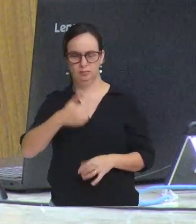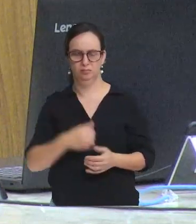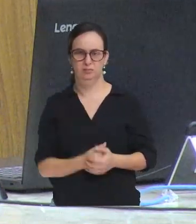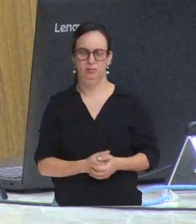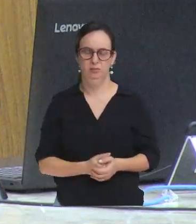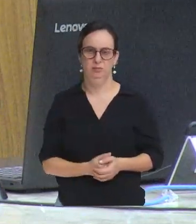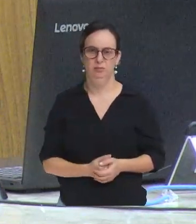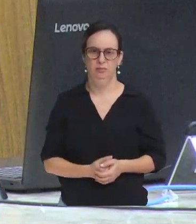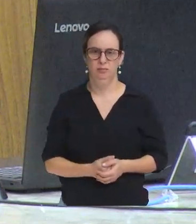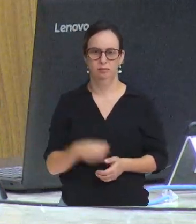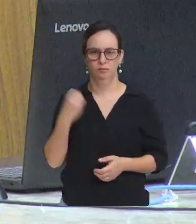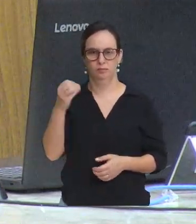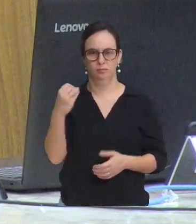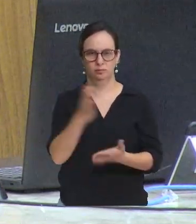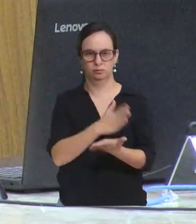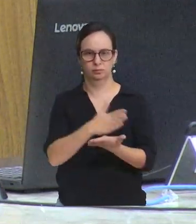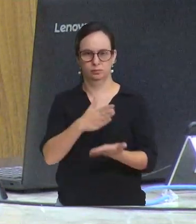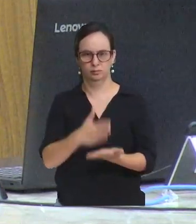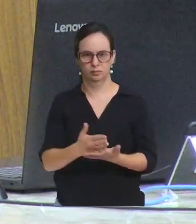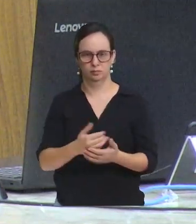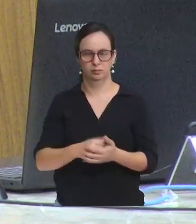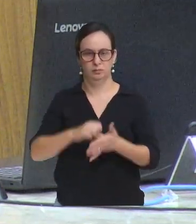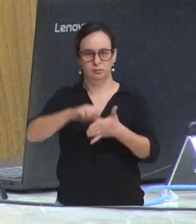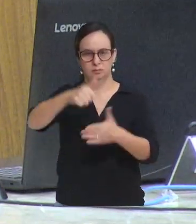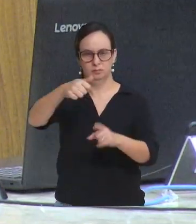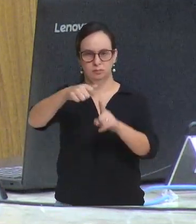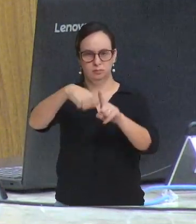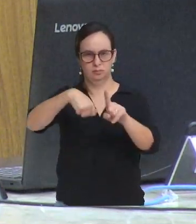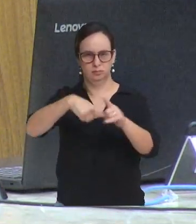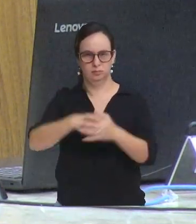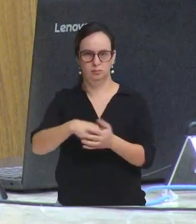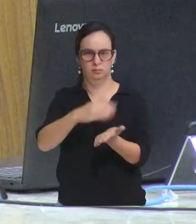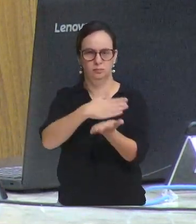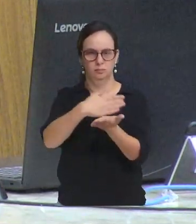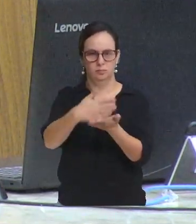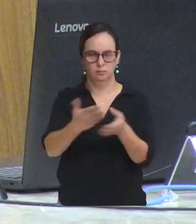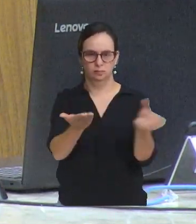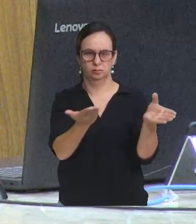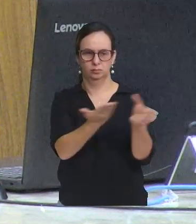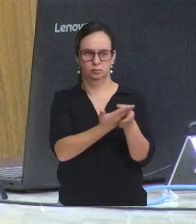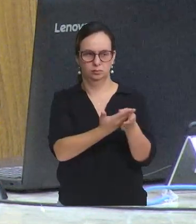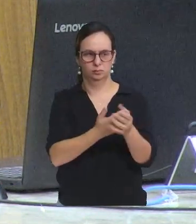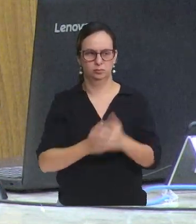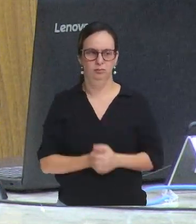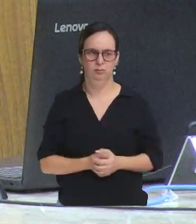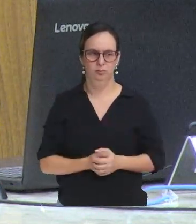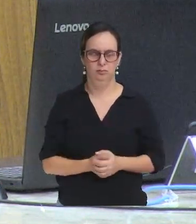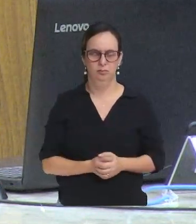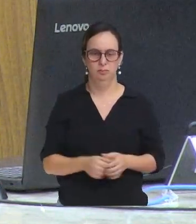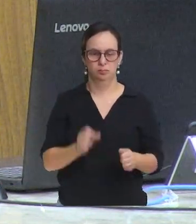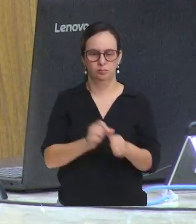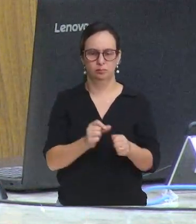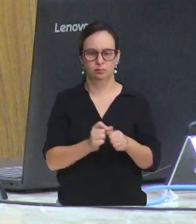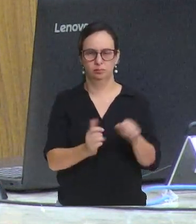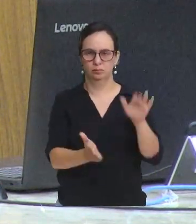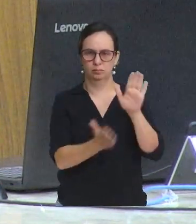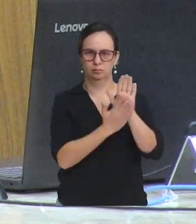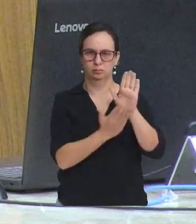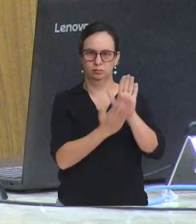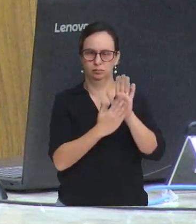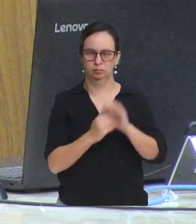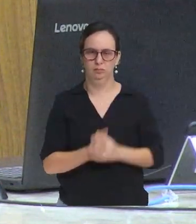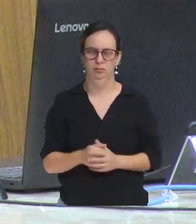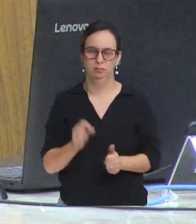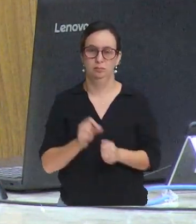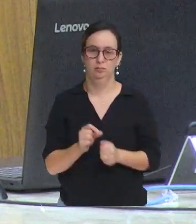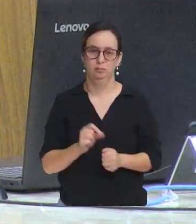da nossa gestão aqui, nós demos início a isso, ao procedimento licitatório para a implantação